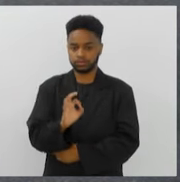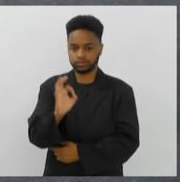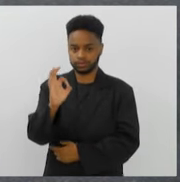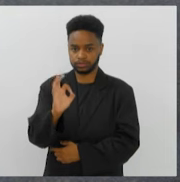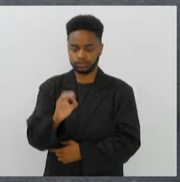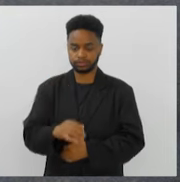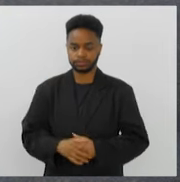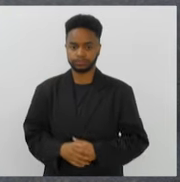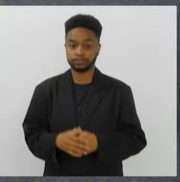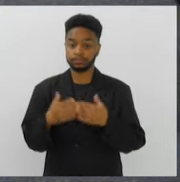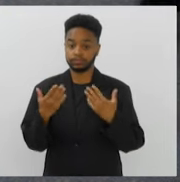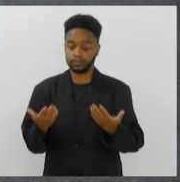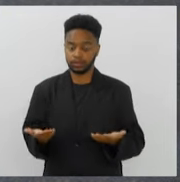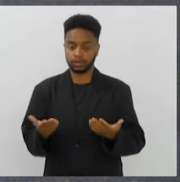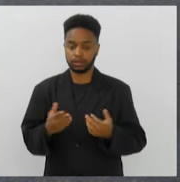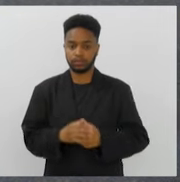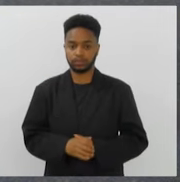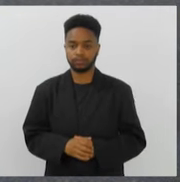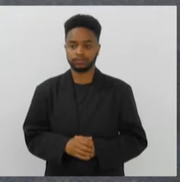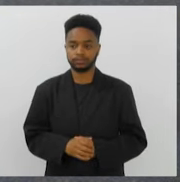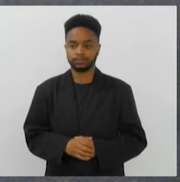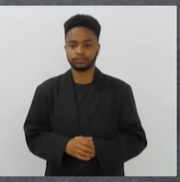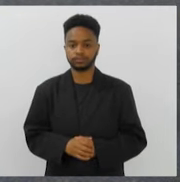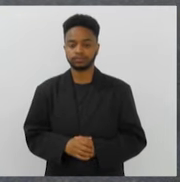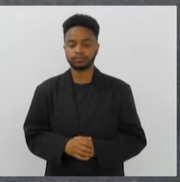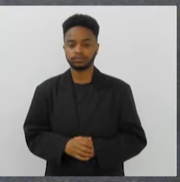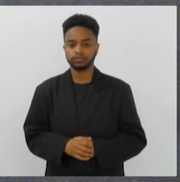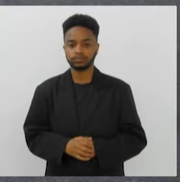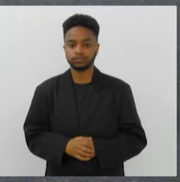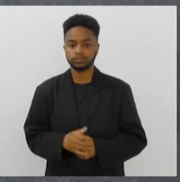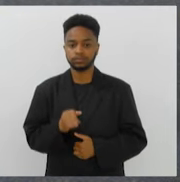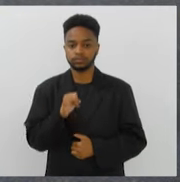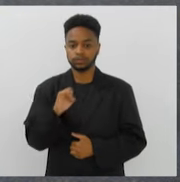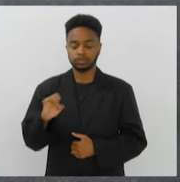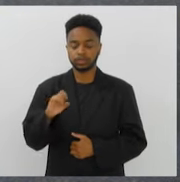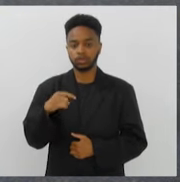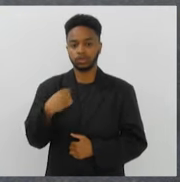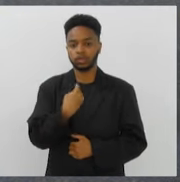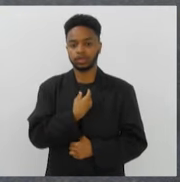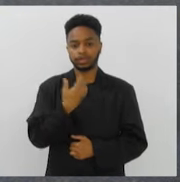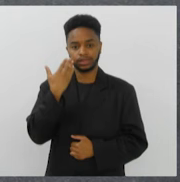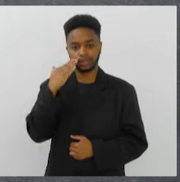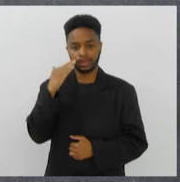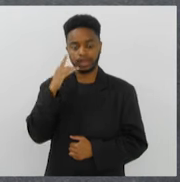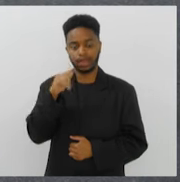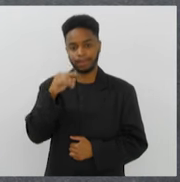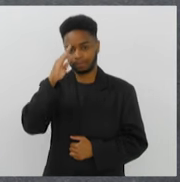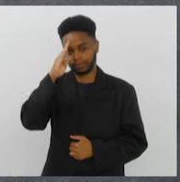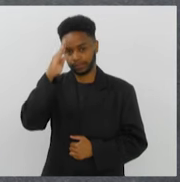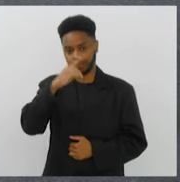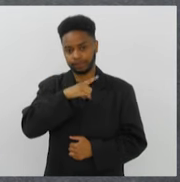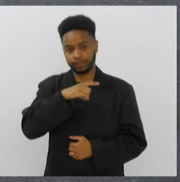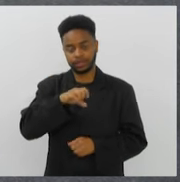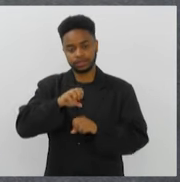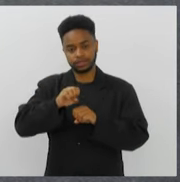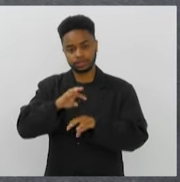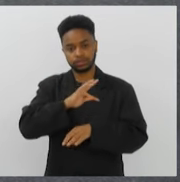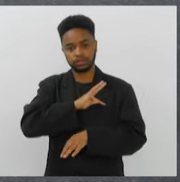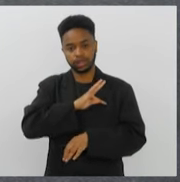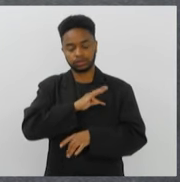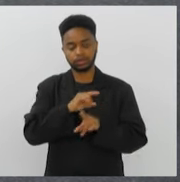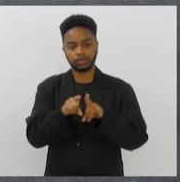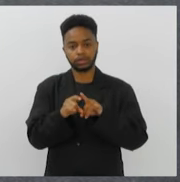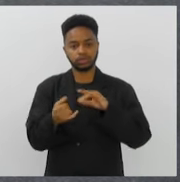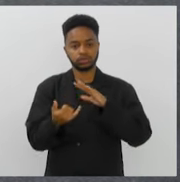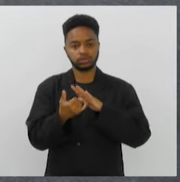40,6%. Portanto, reconhecendo a essencialidade do ensino técnico e das instituições de ensino